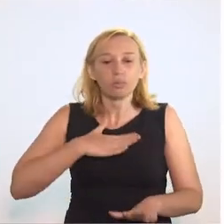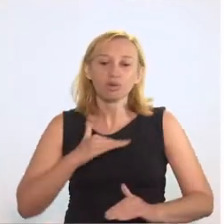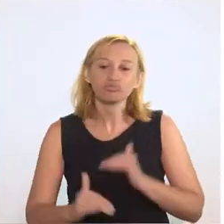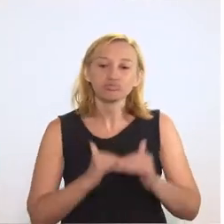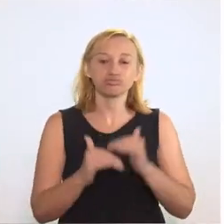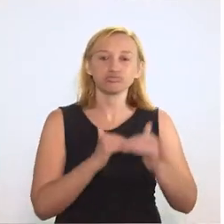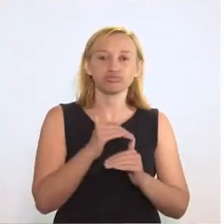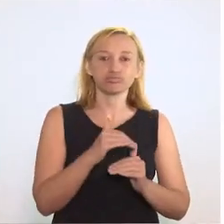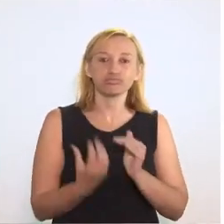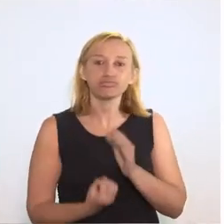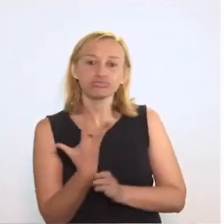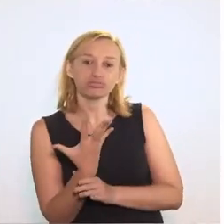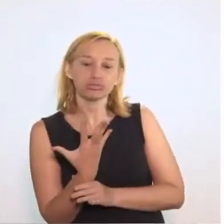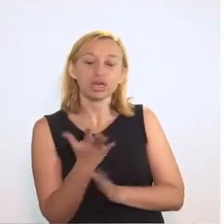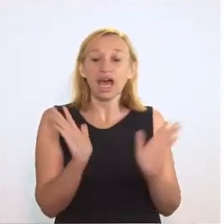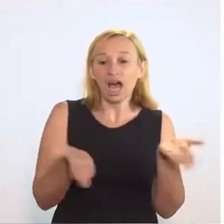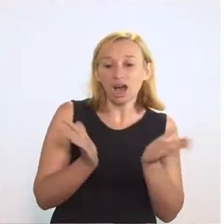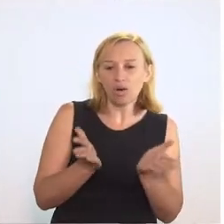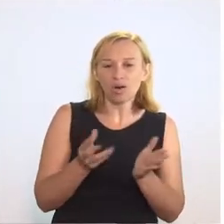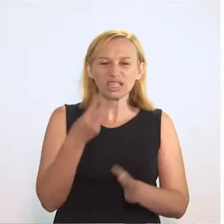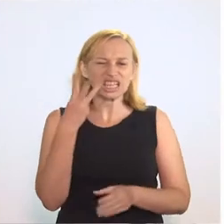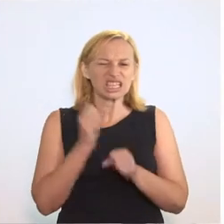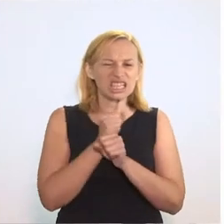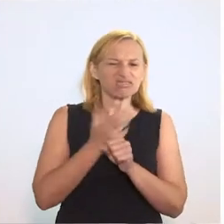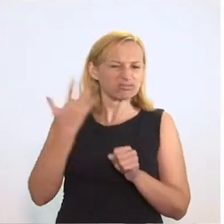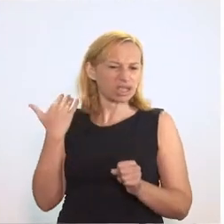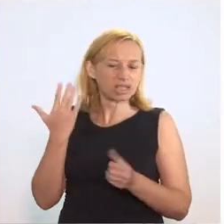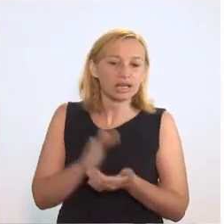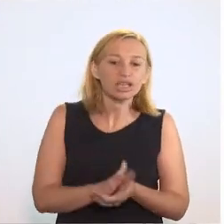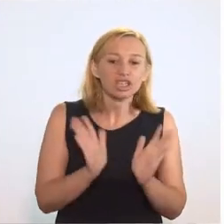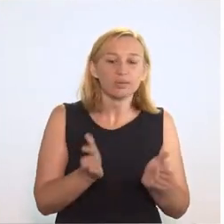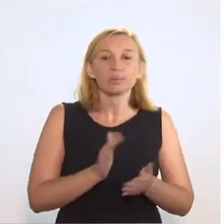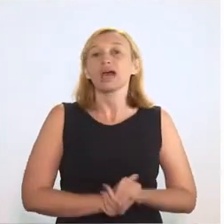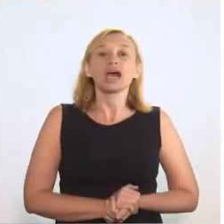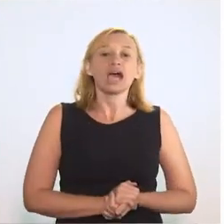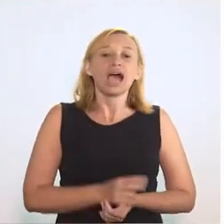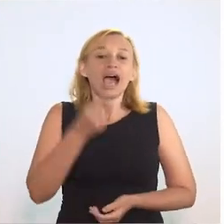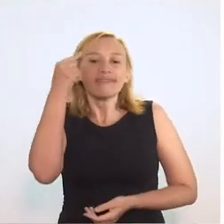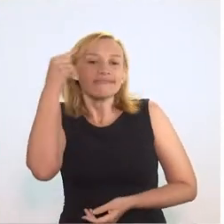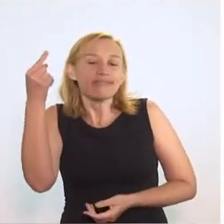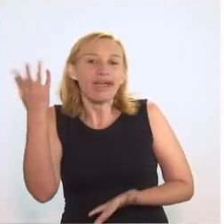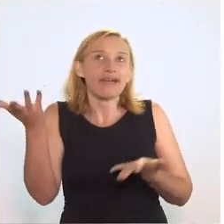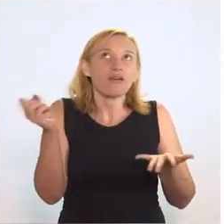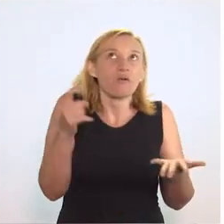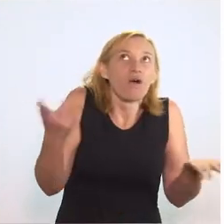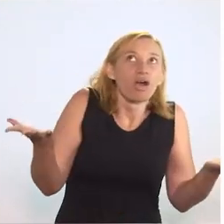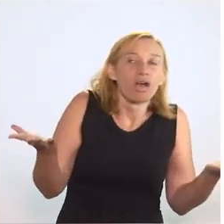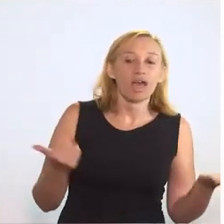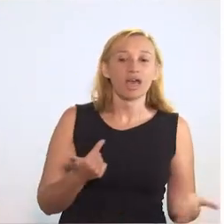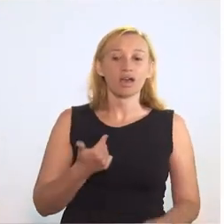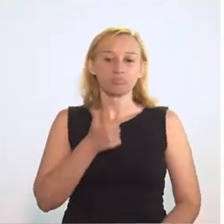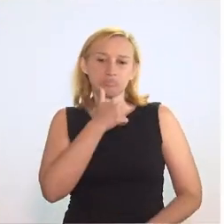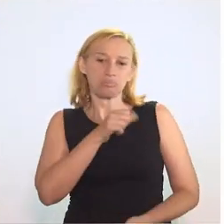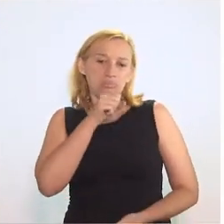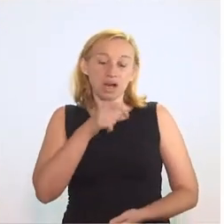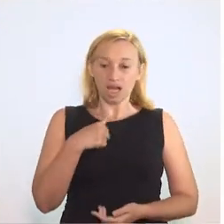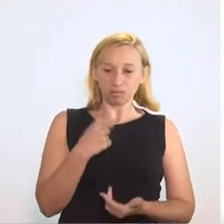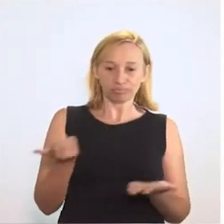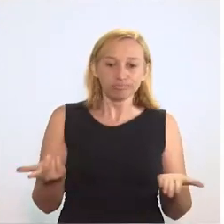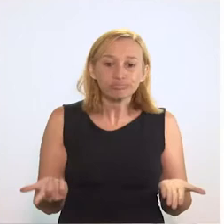meu desenvolvido há agora 6 anos atrás já, que é a ideia qual que era, né? Eu me tornei